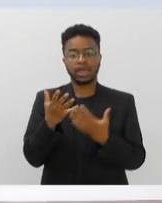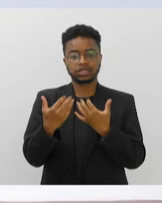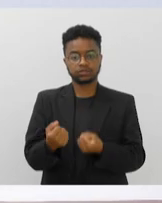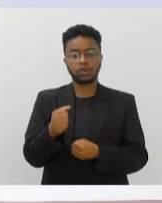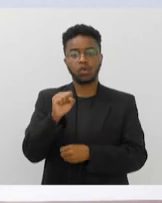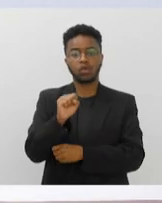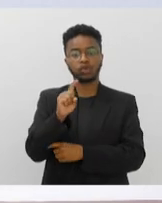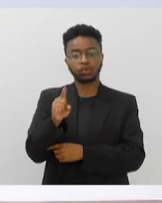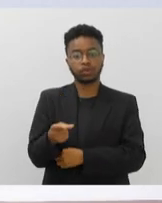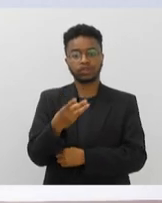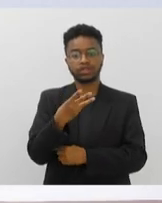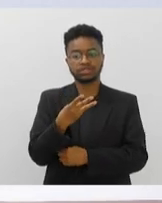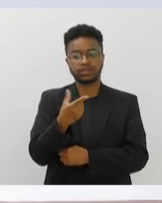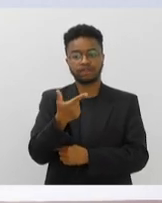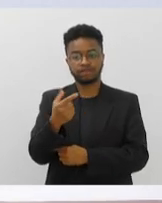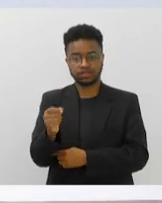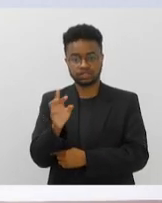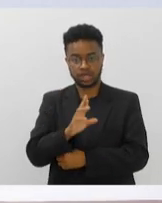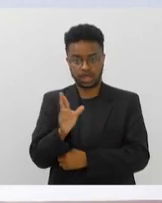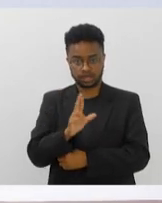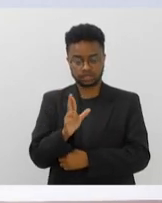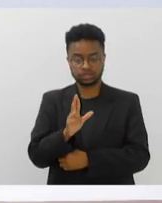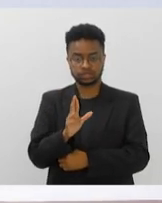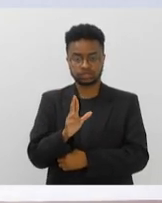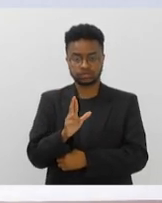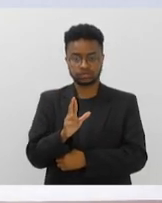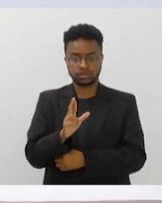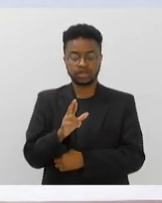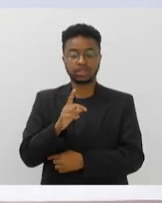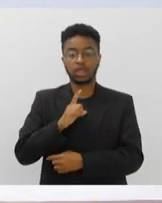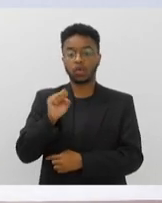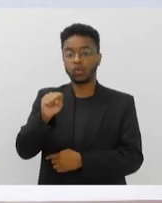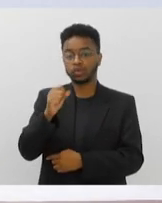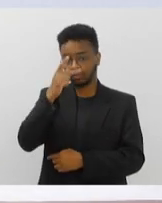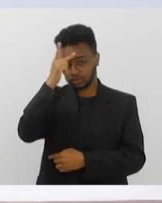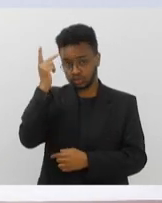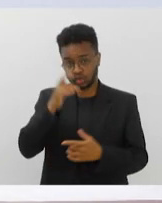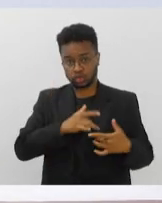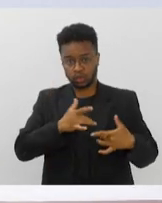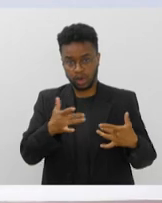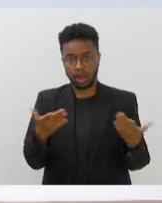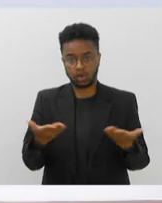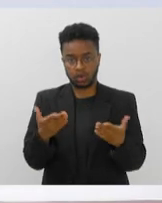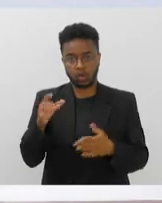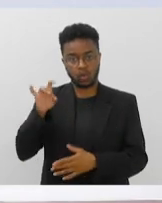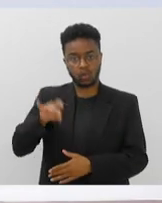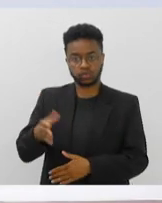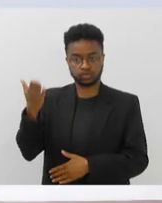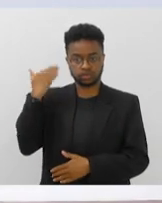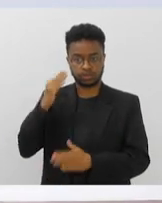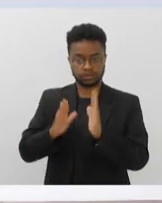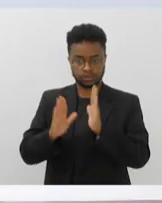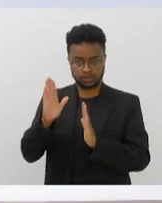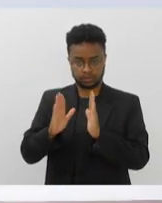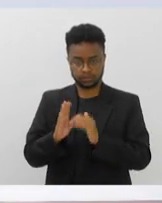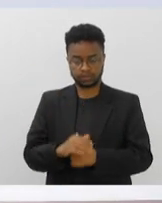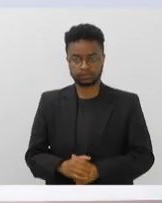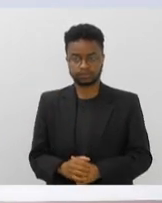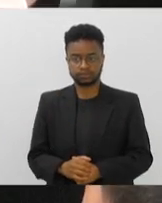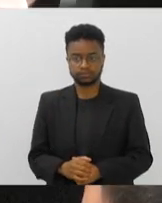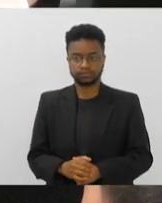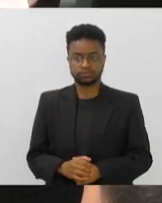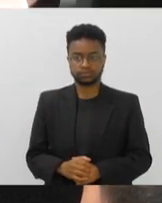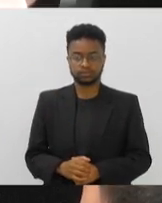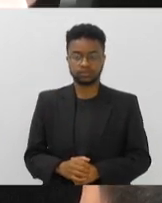8320 83 com oito doadores isso agora da última campanha do última declaração tá